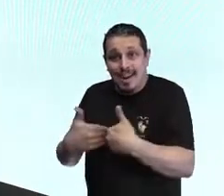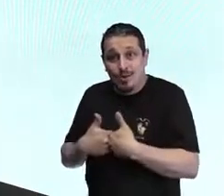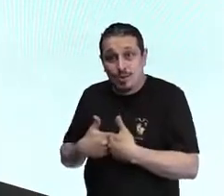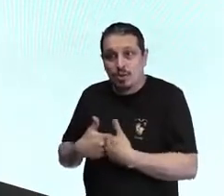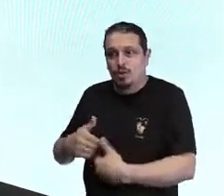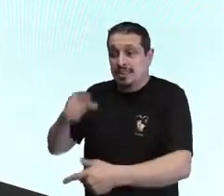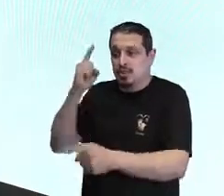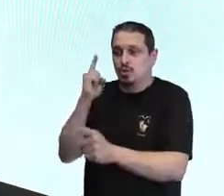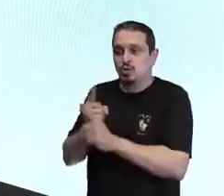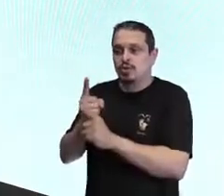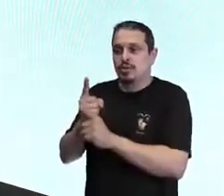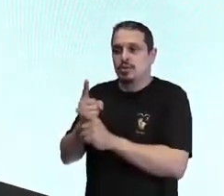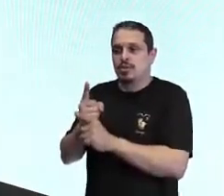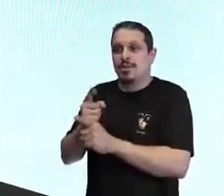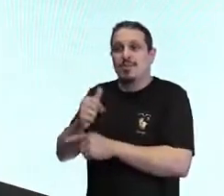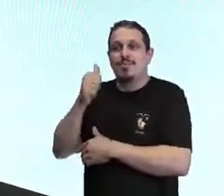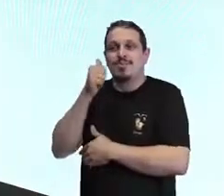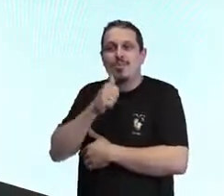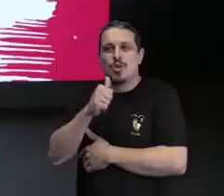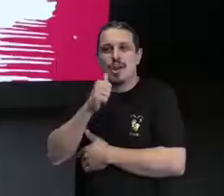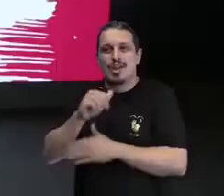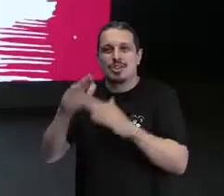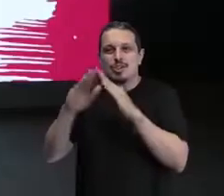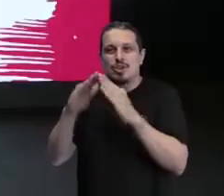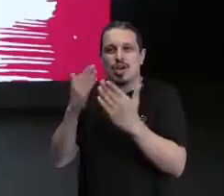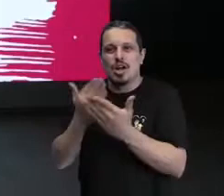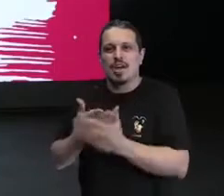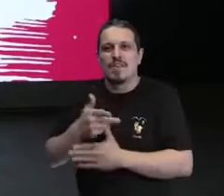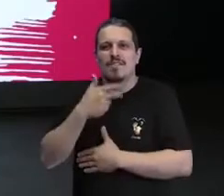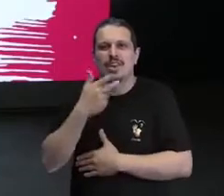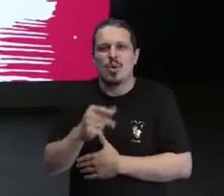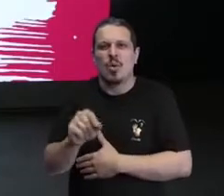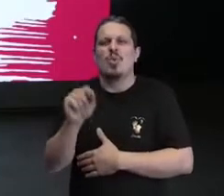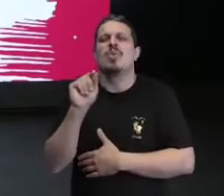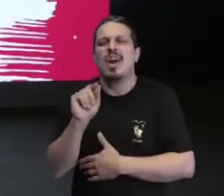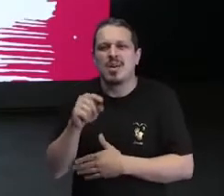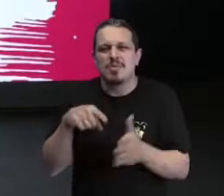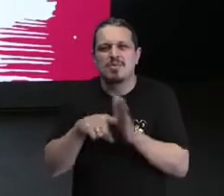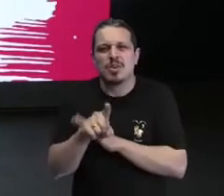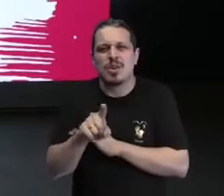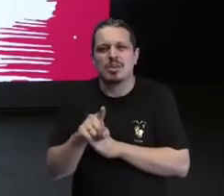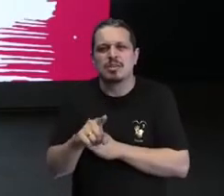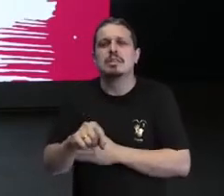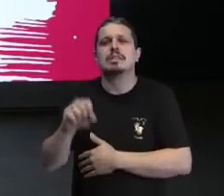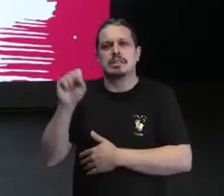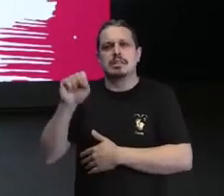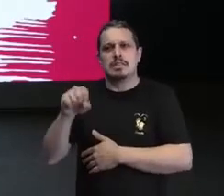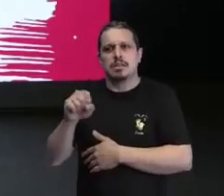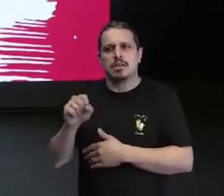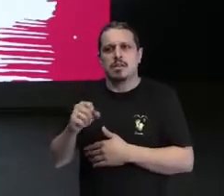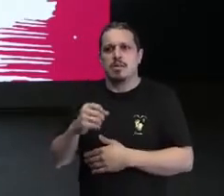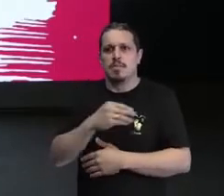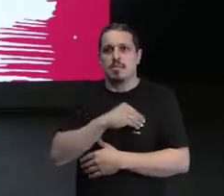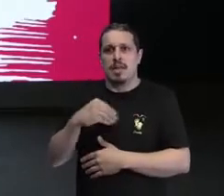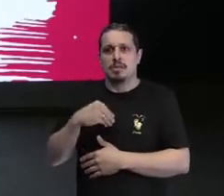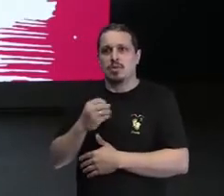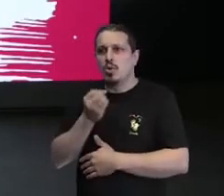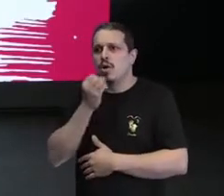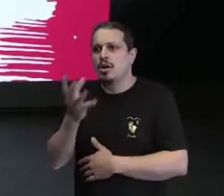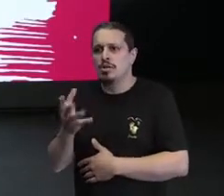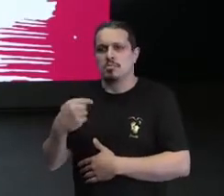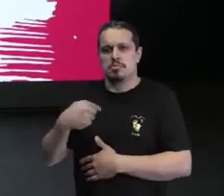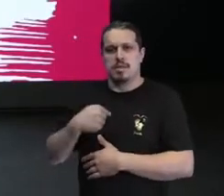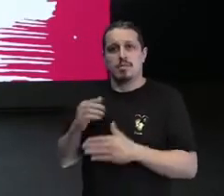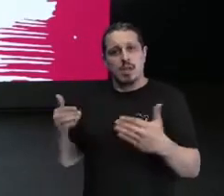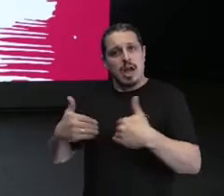senhora? Ele acabou de ser diagnosticado com autismo. A senhora pode me esperar um minutinho, por